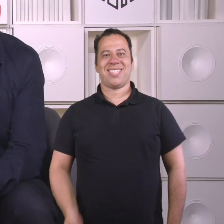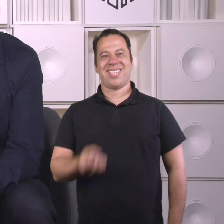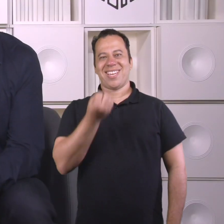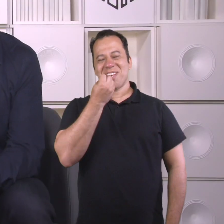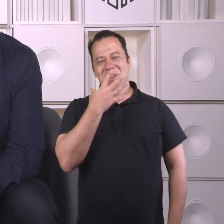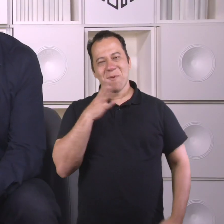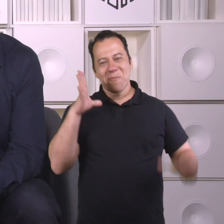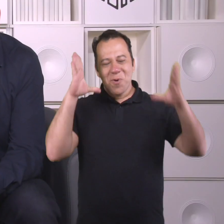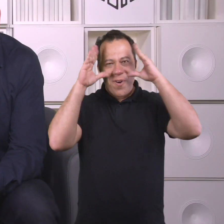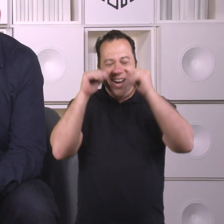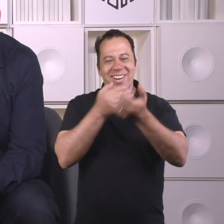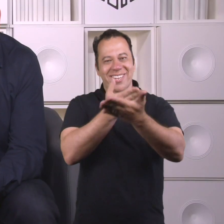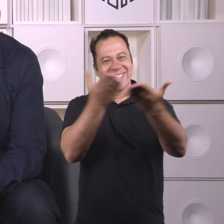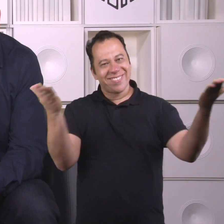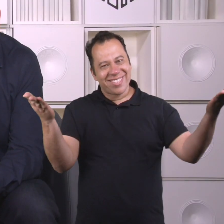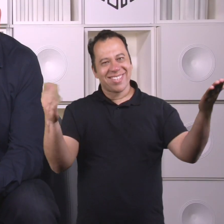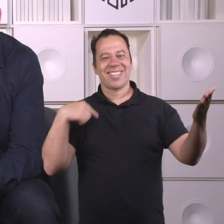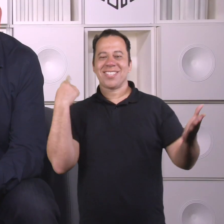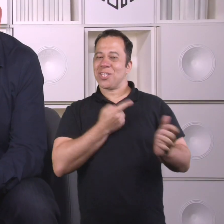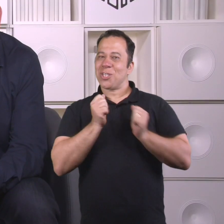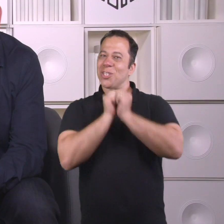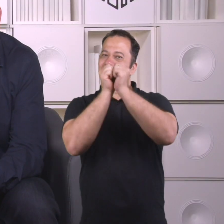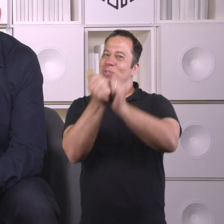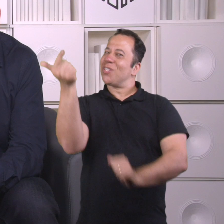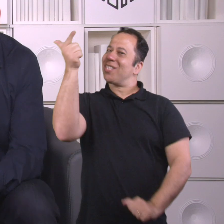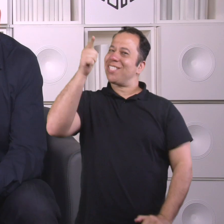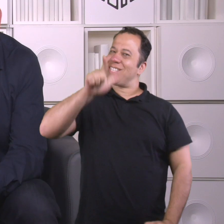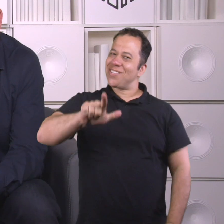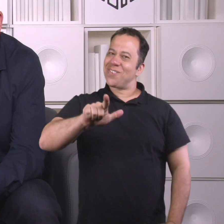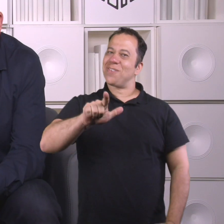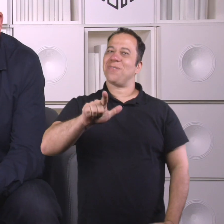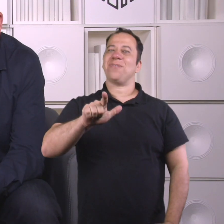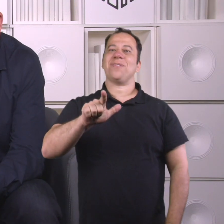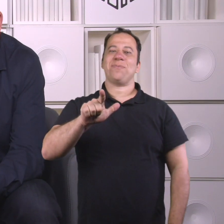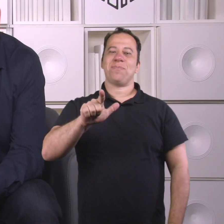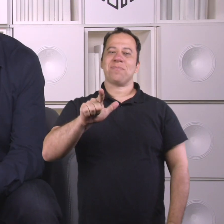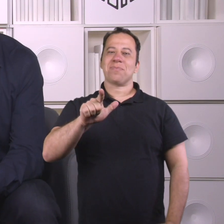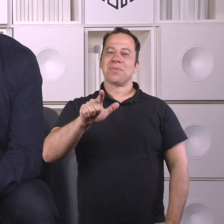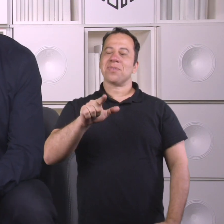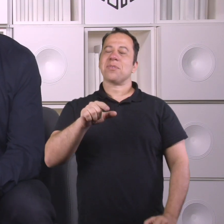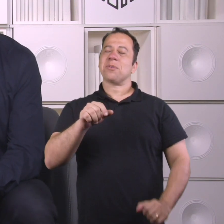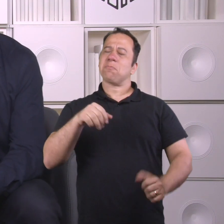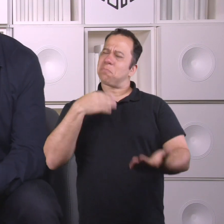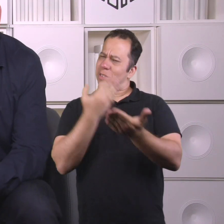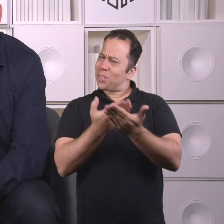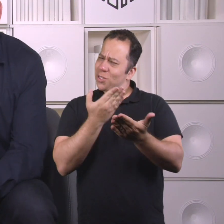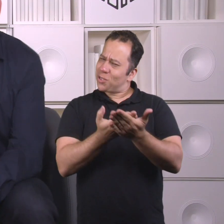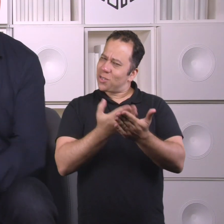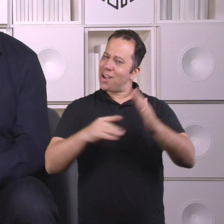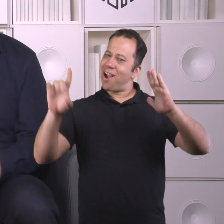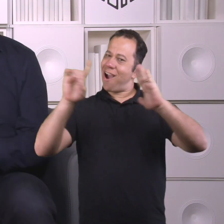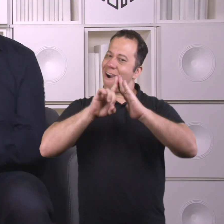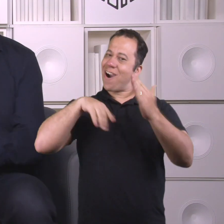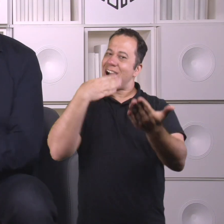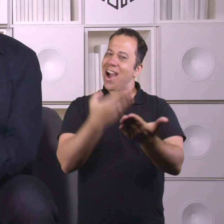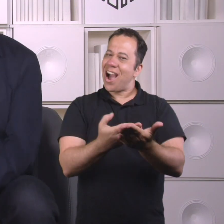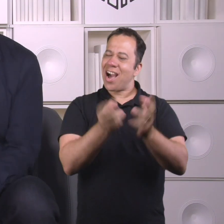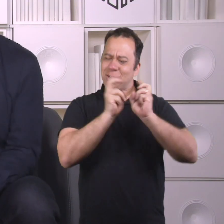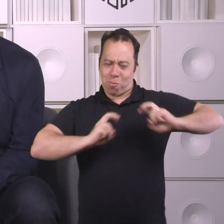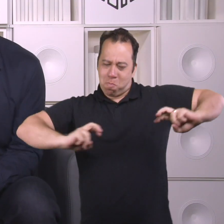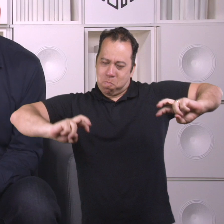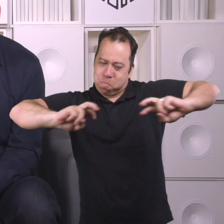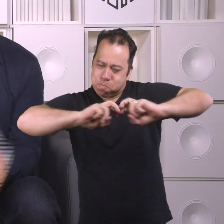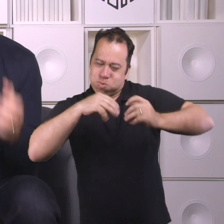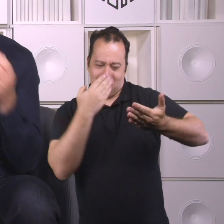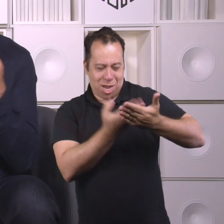Boa noite, casa. Estamos juntos mais uma vez para mais um encontro, para mais uma roda de